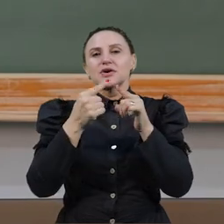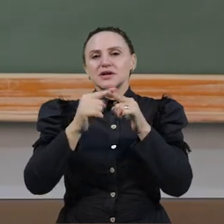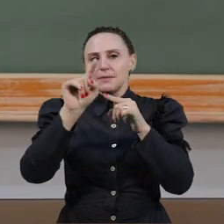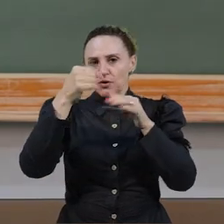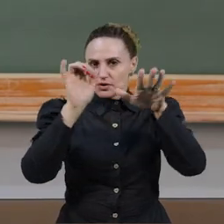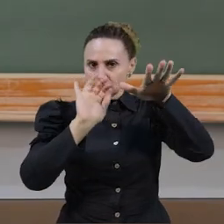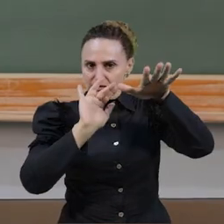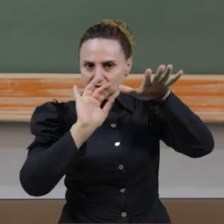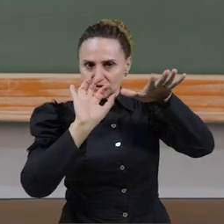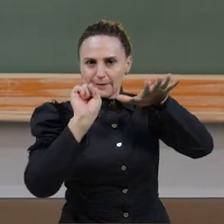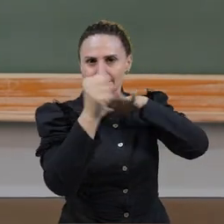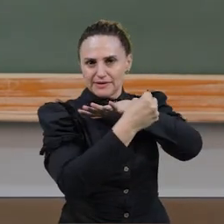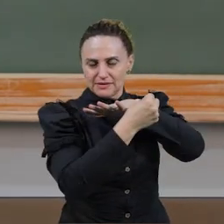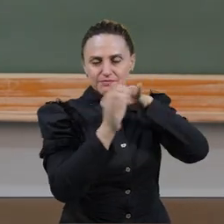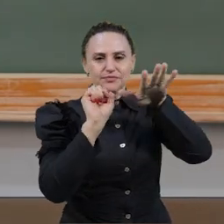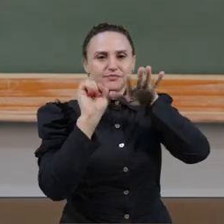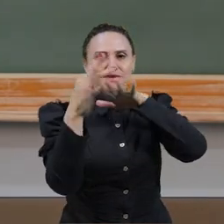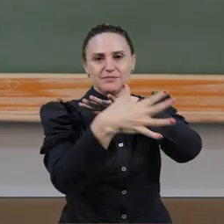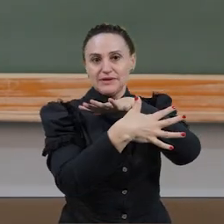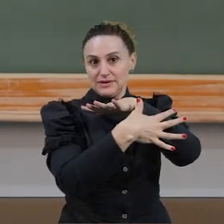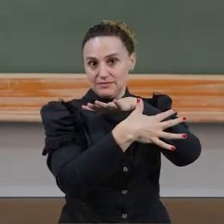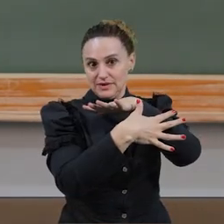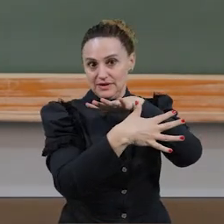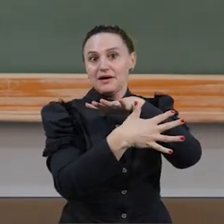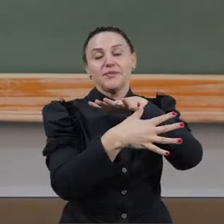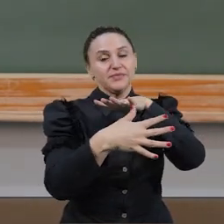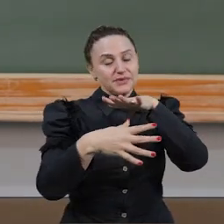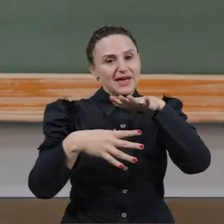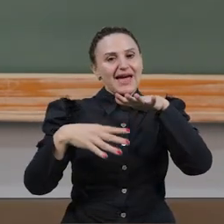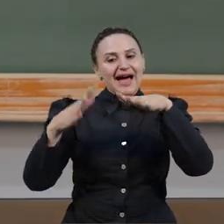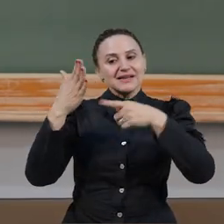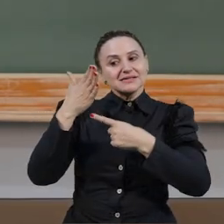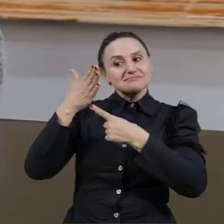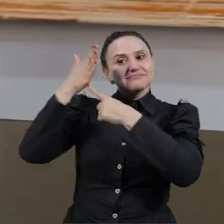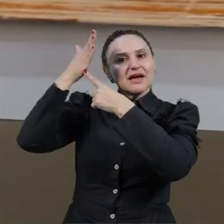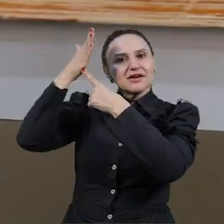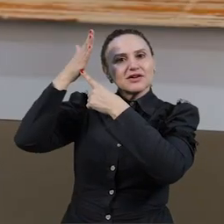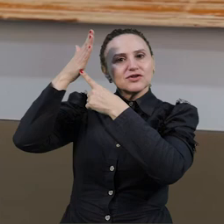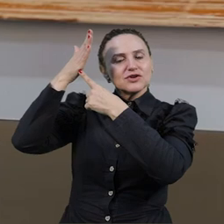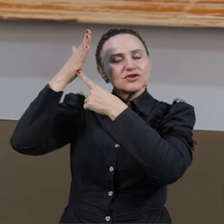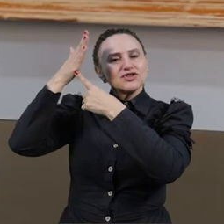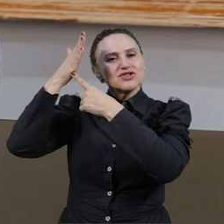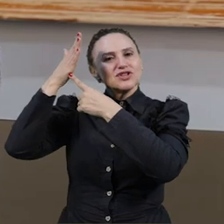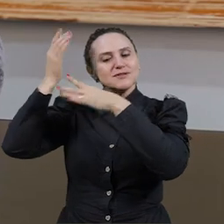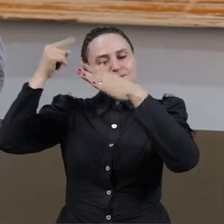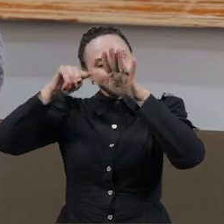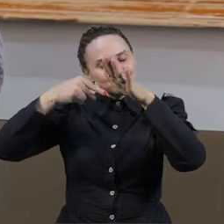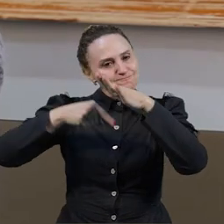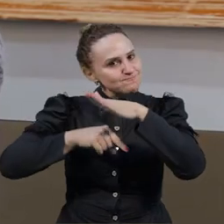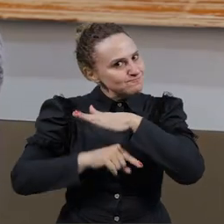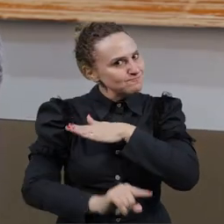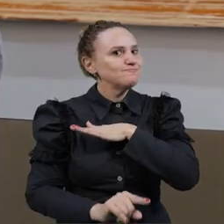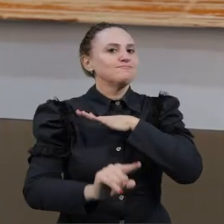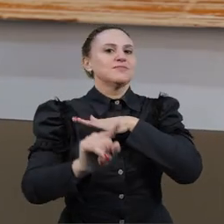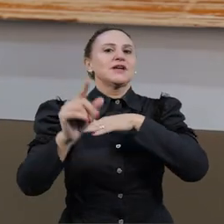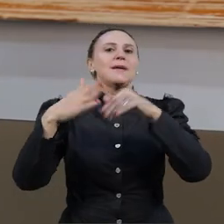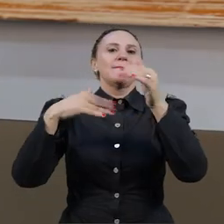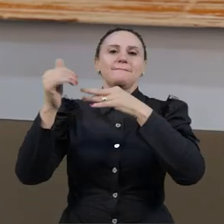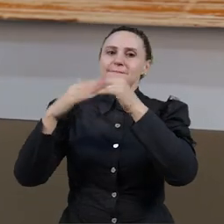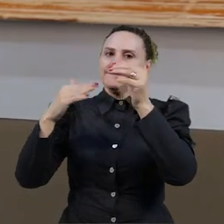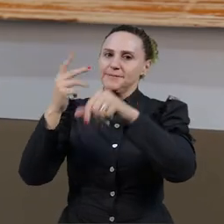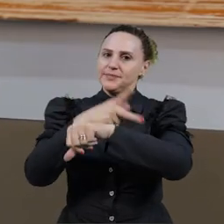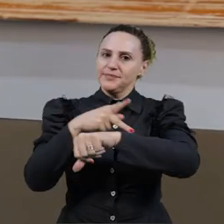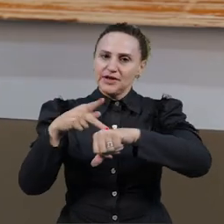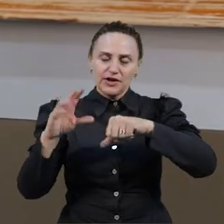pandêmico Essas tecnologias se intensificaram dentro do trabalho né da prática pedagógica do professor